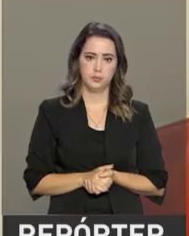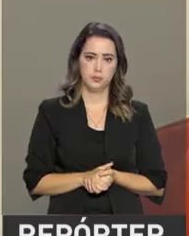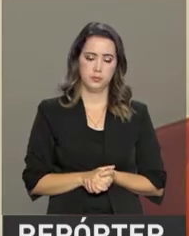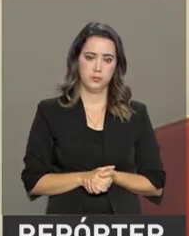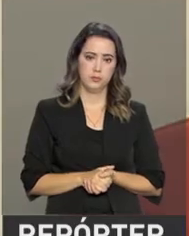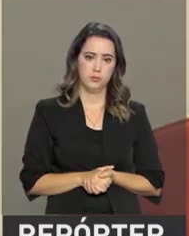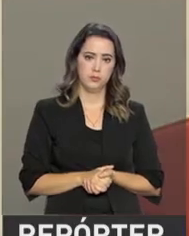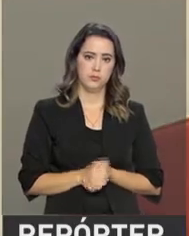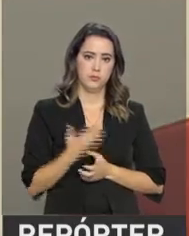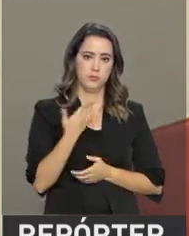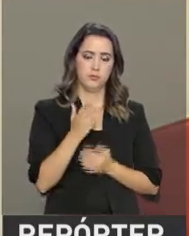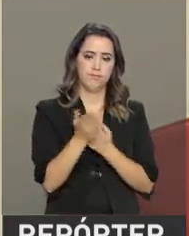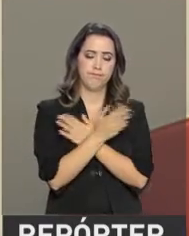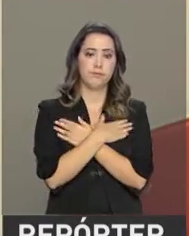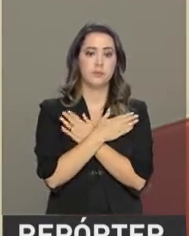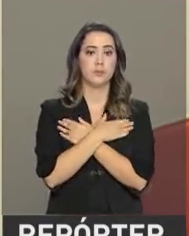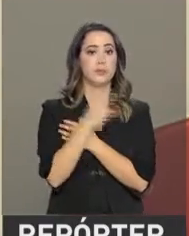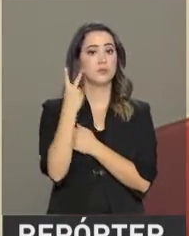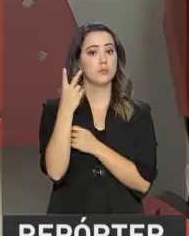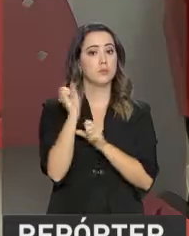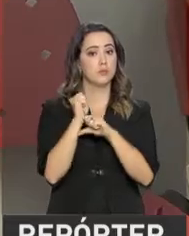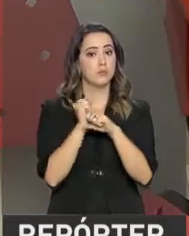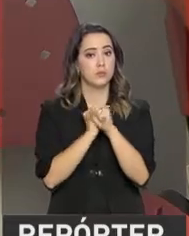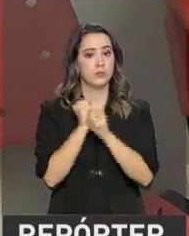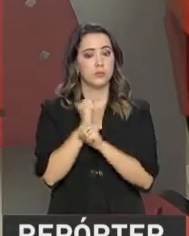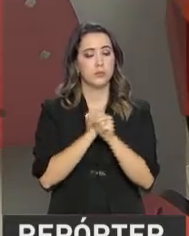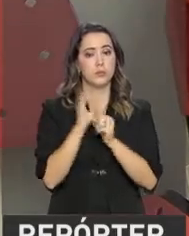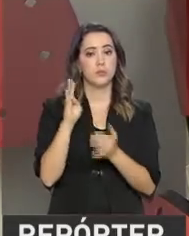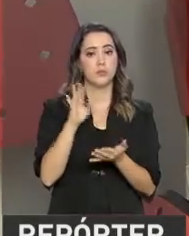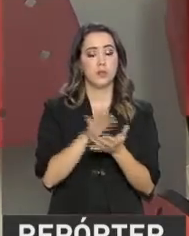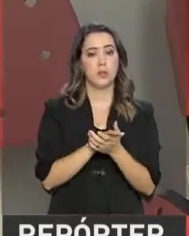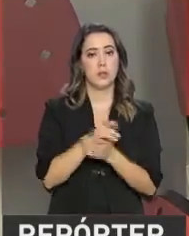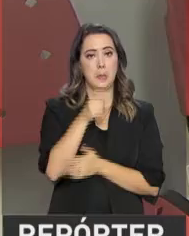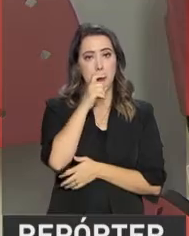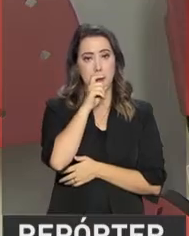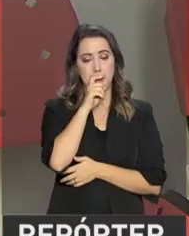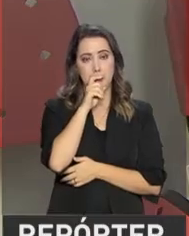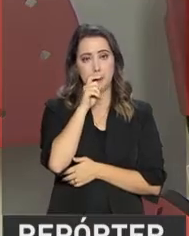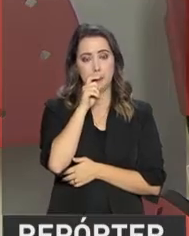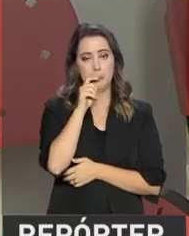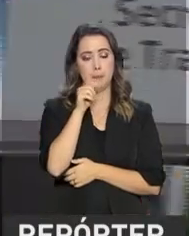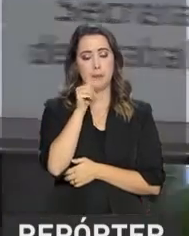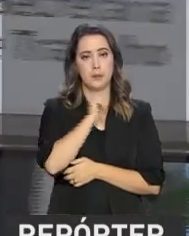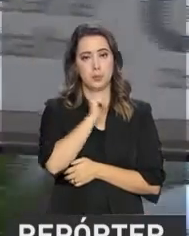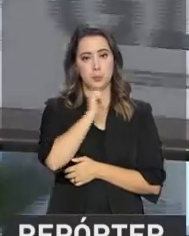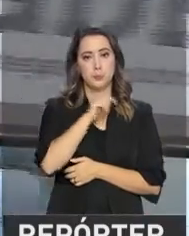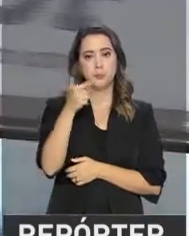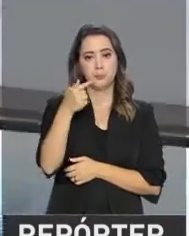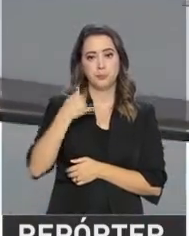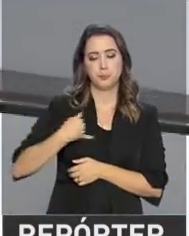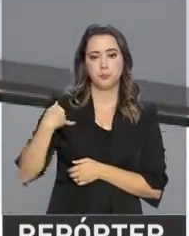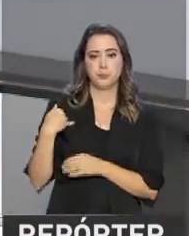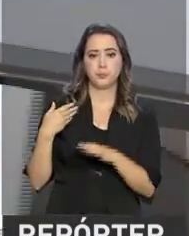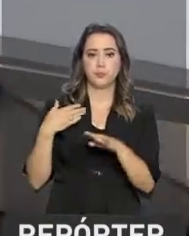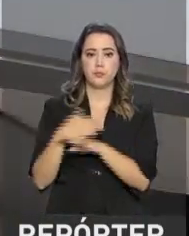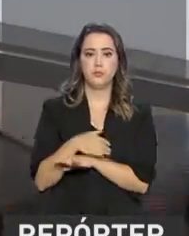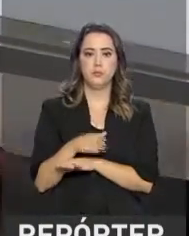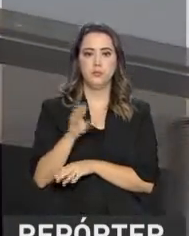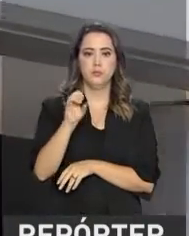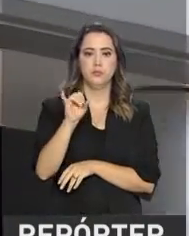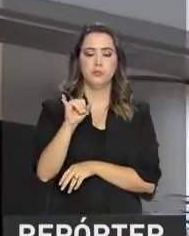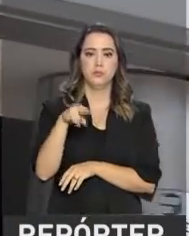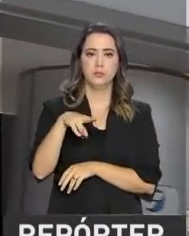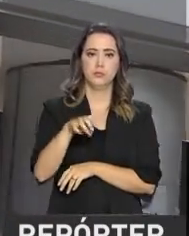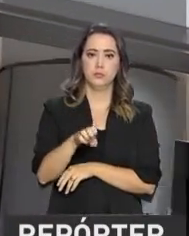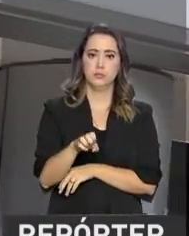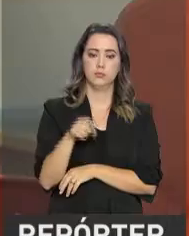luciano está desempregado há dois anos casado e pai de uma menina de 7 anos foi ao sistema nacional de emprego